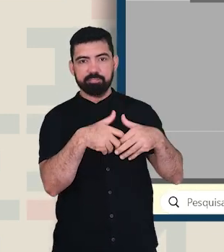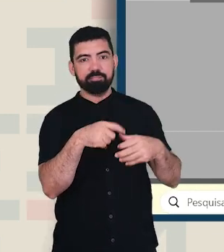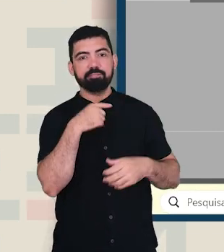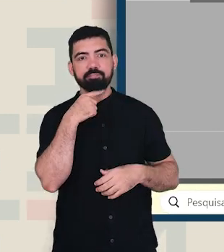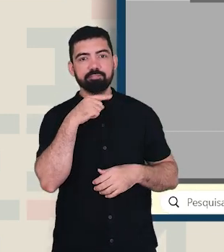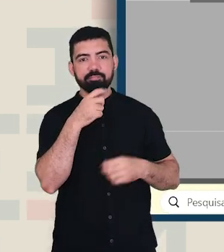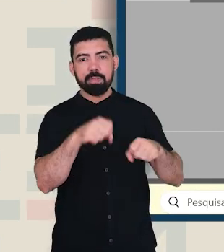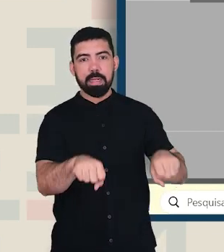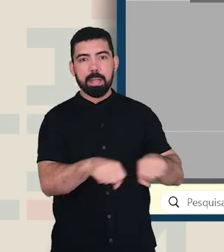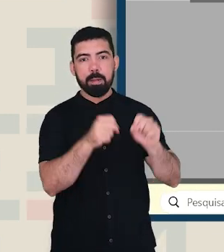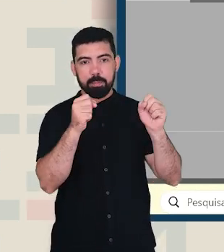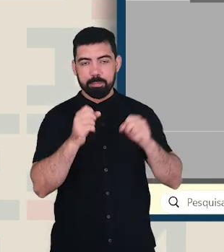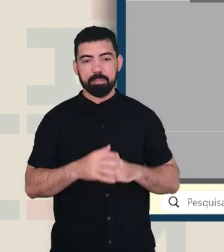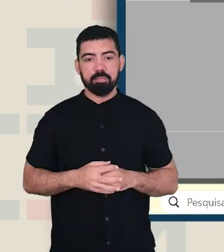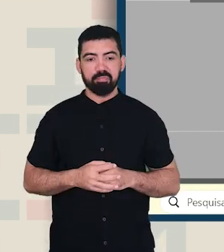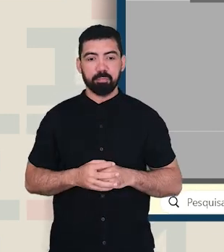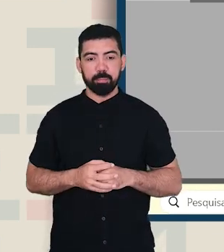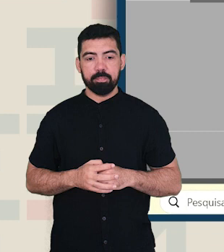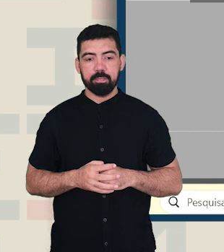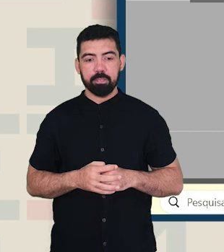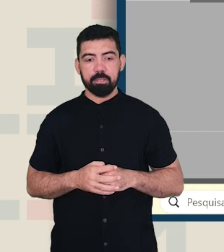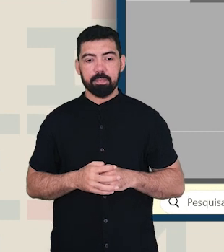Aí já não funcionaria.